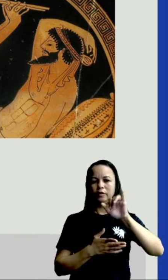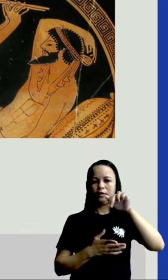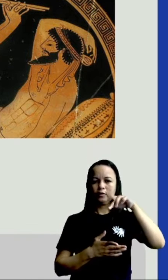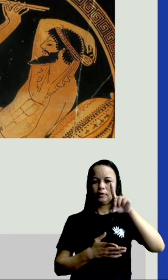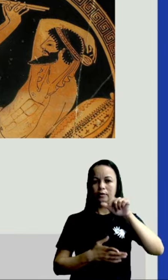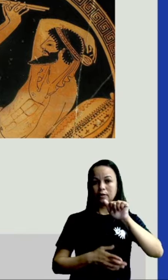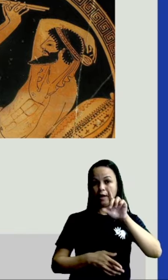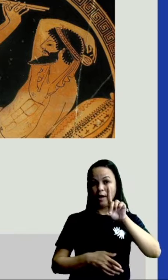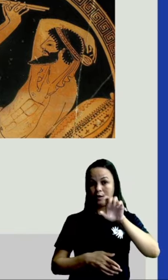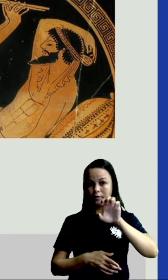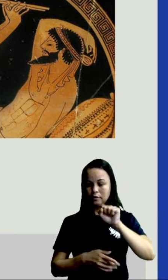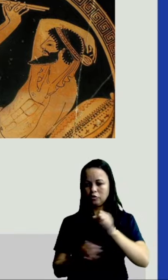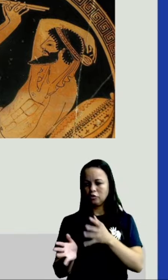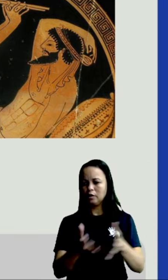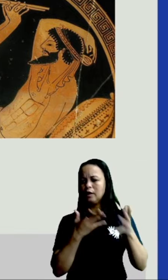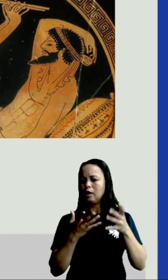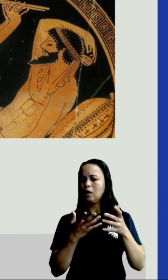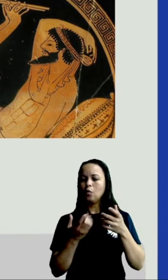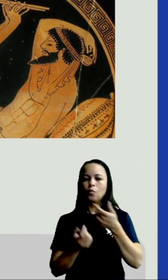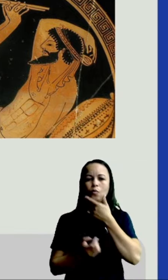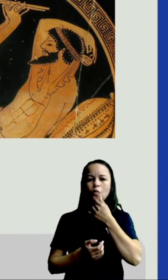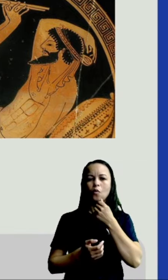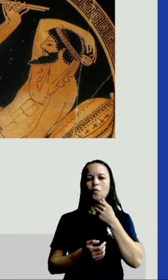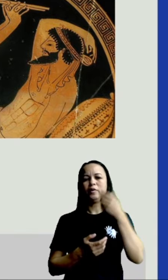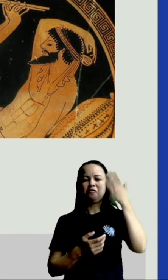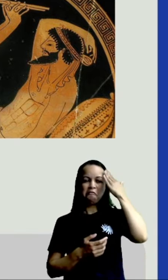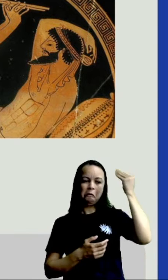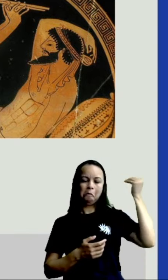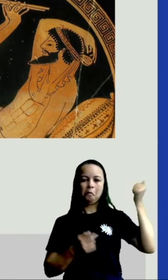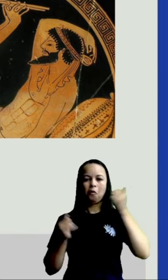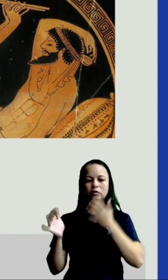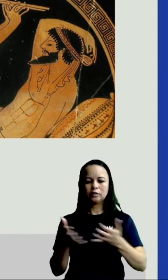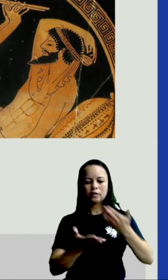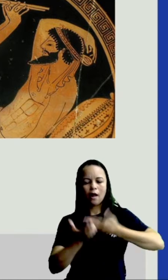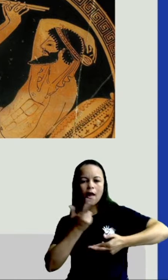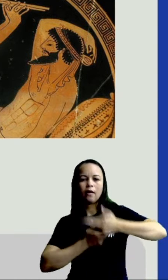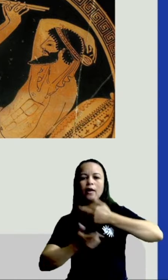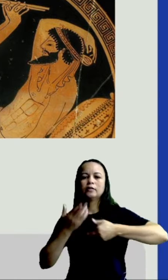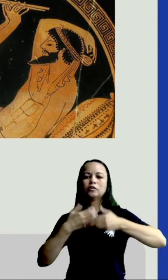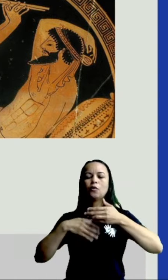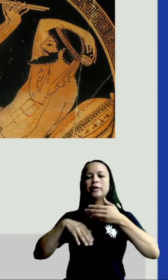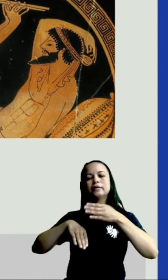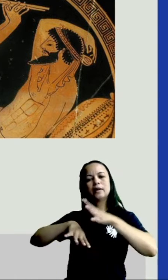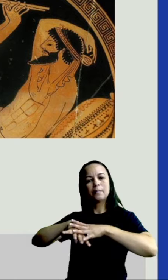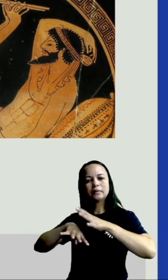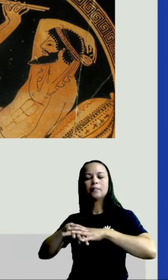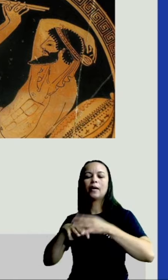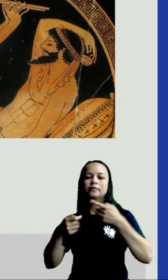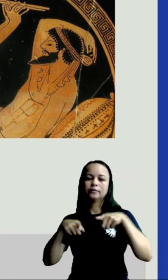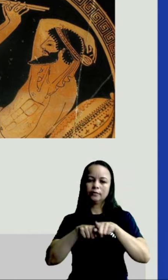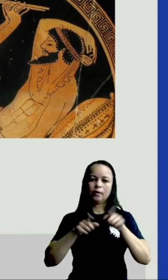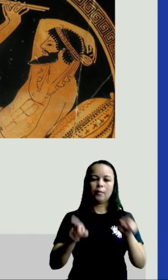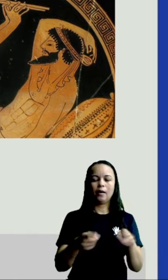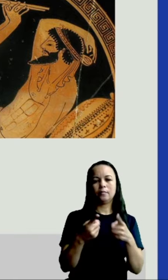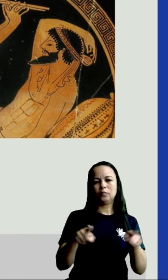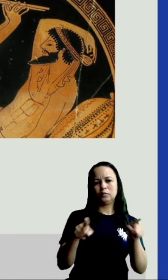grande filósofo grego foi responsável por estabelecer relações entre a matemática EA música descobrindo